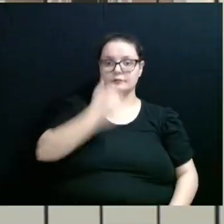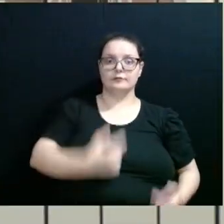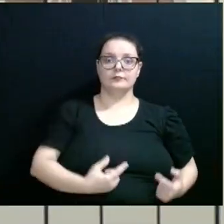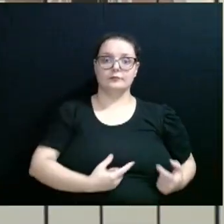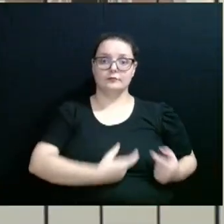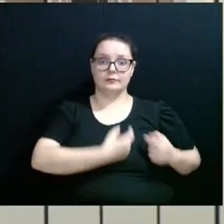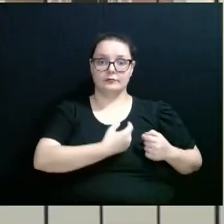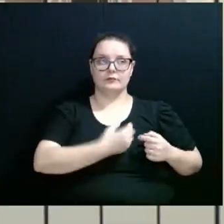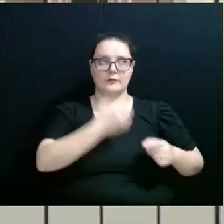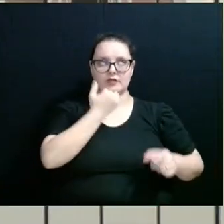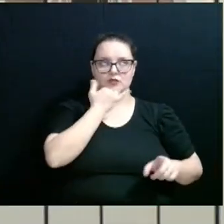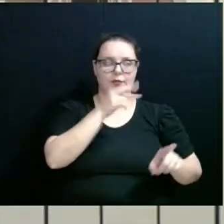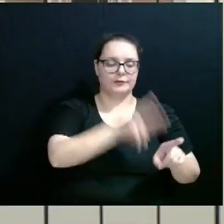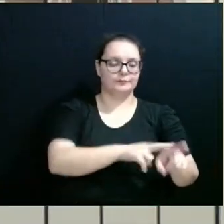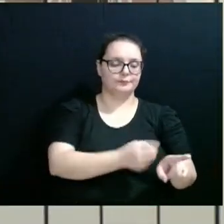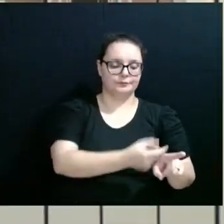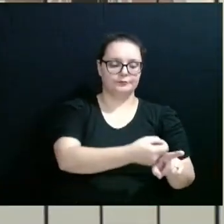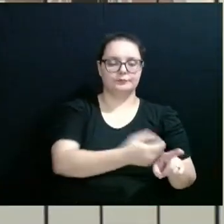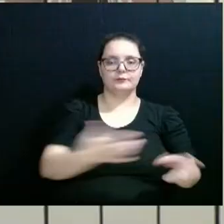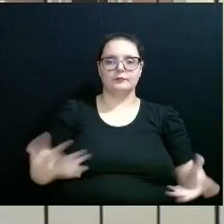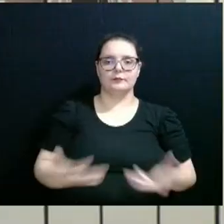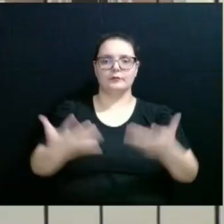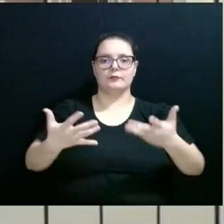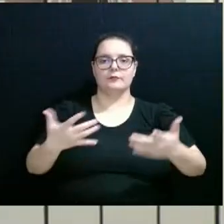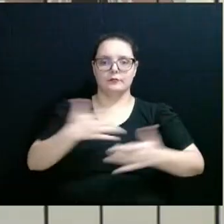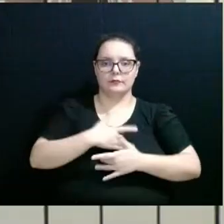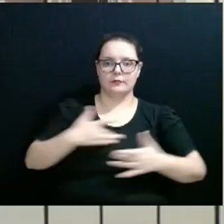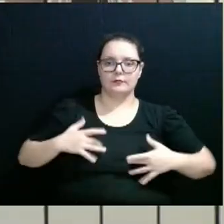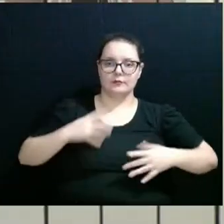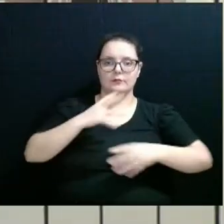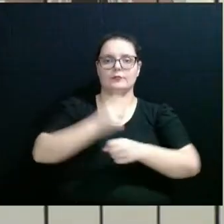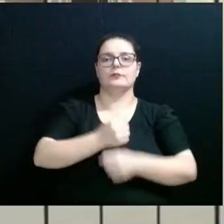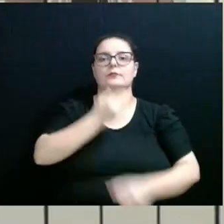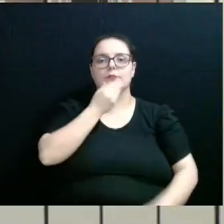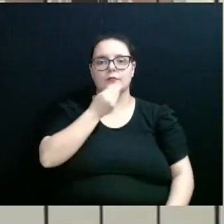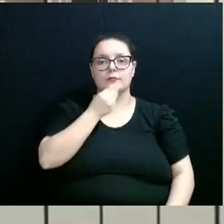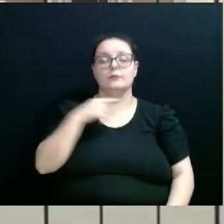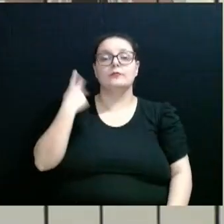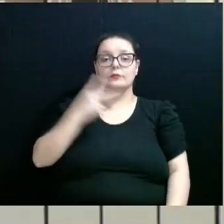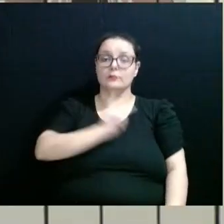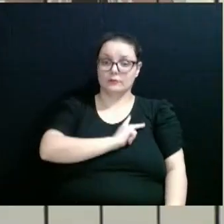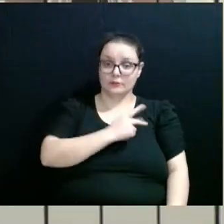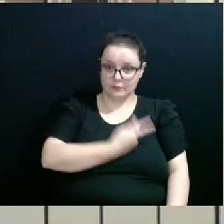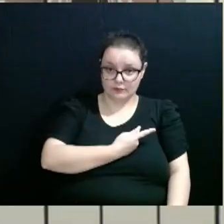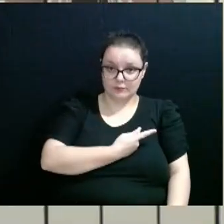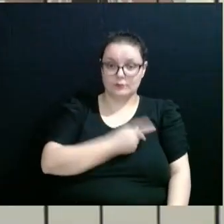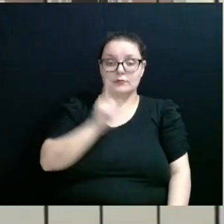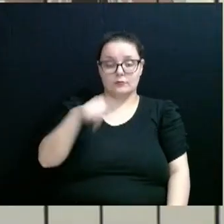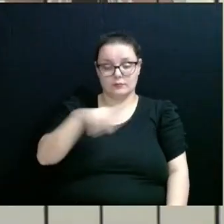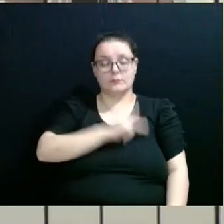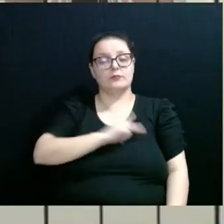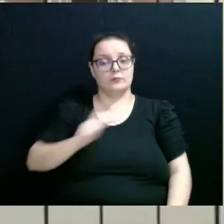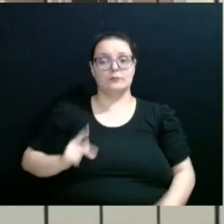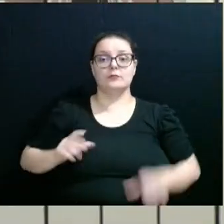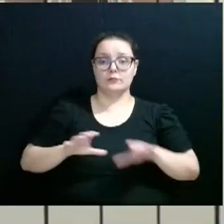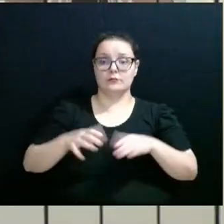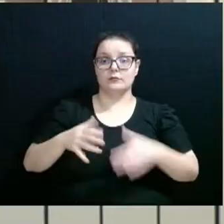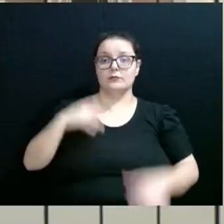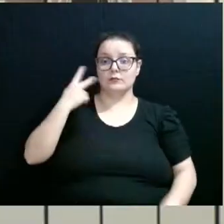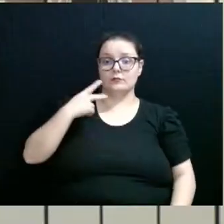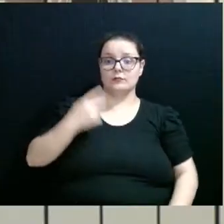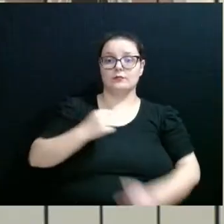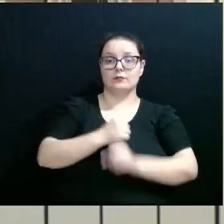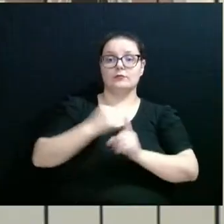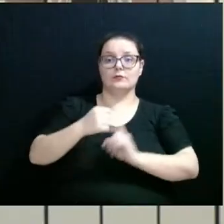à promoção da saúde integral do homem, o vereador Paulo Haddad, que é o presidente da Comissão de Política Social e Saúde aqui